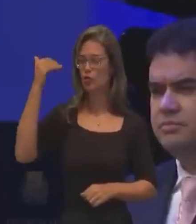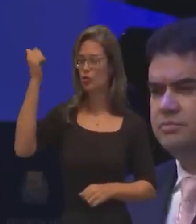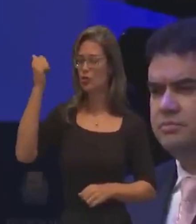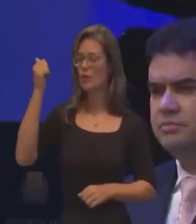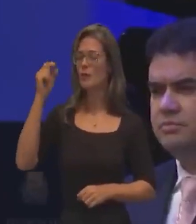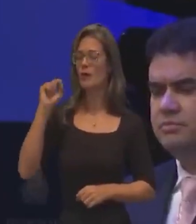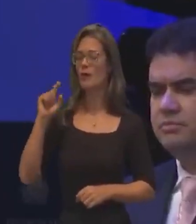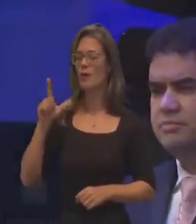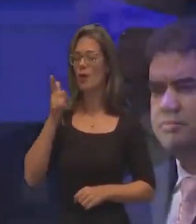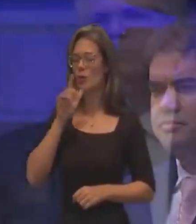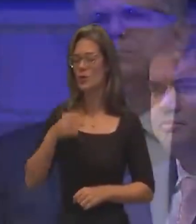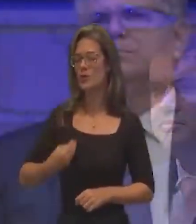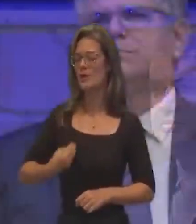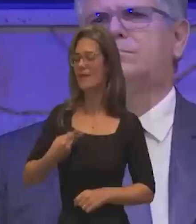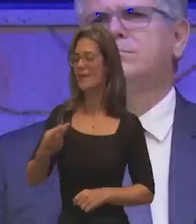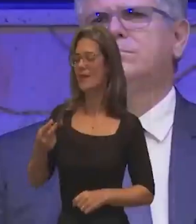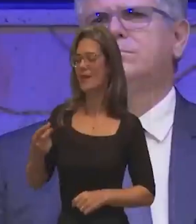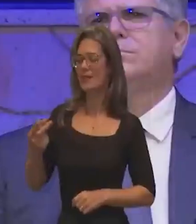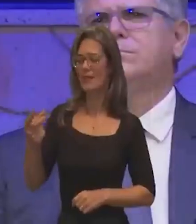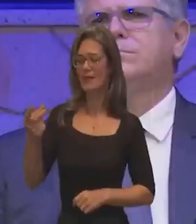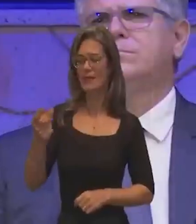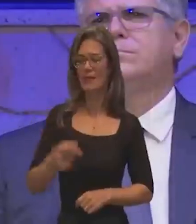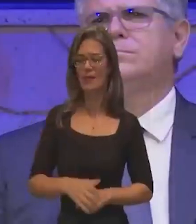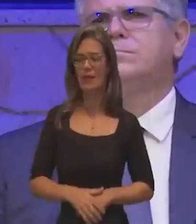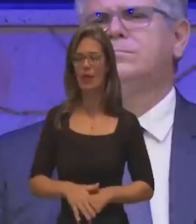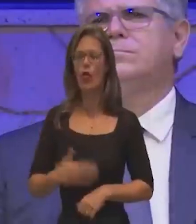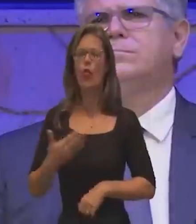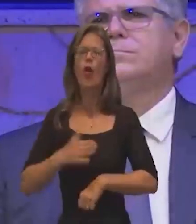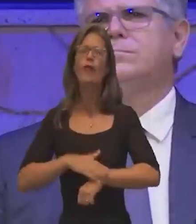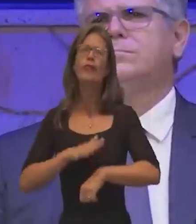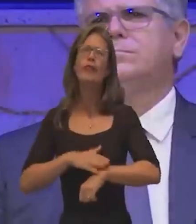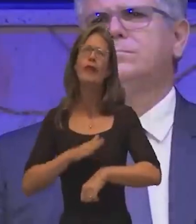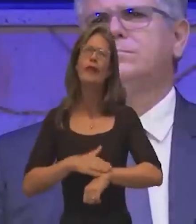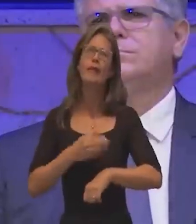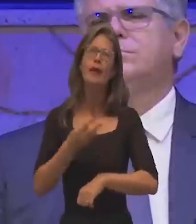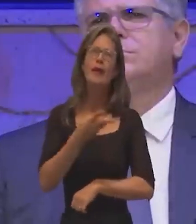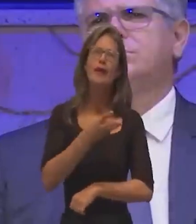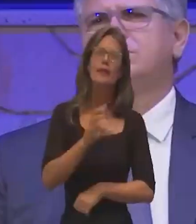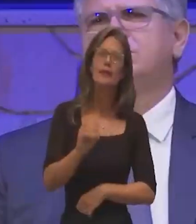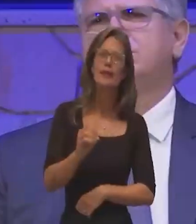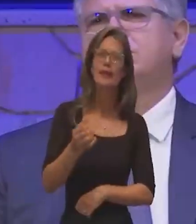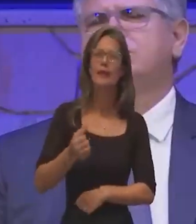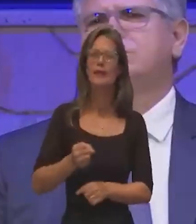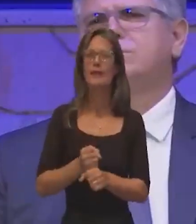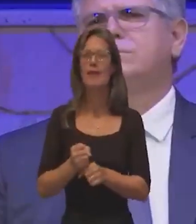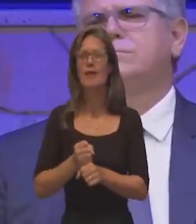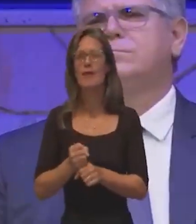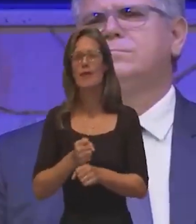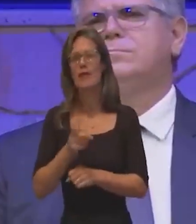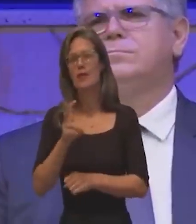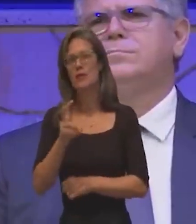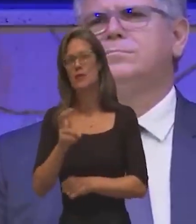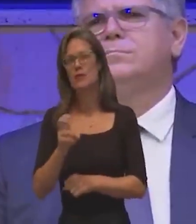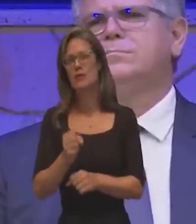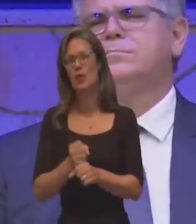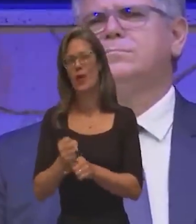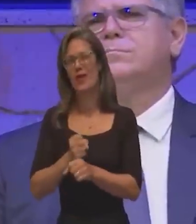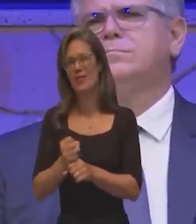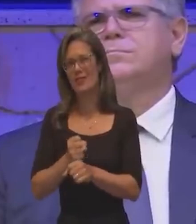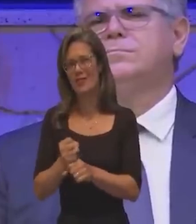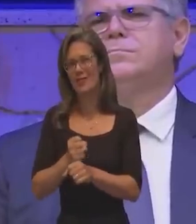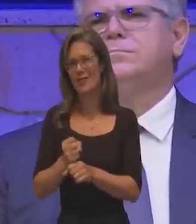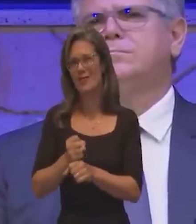vai passar. Quanto tempo durará mais? 30, 40, 50, 70 anos para estarmos com